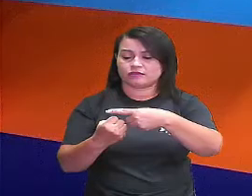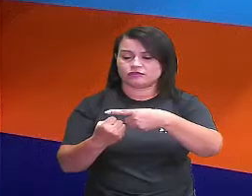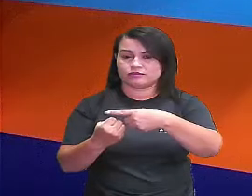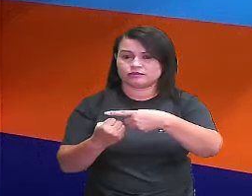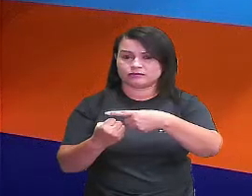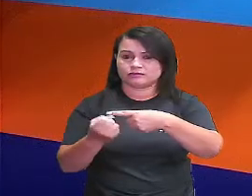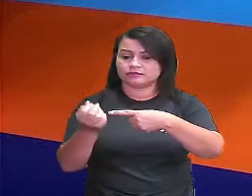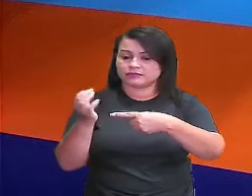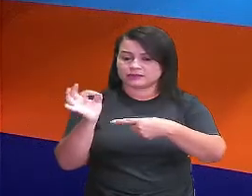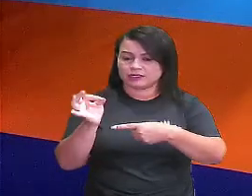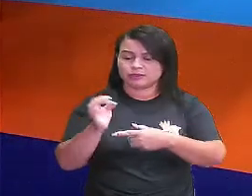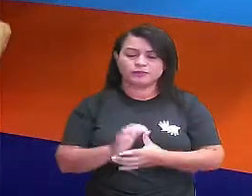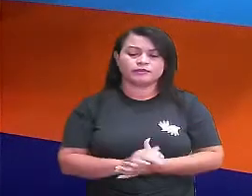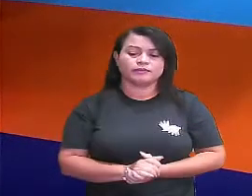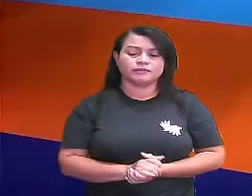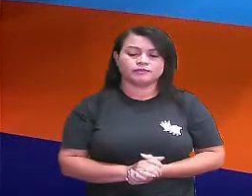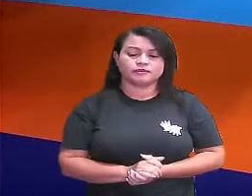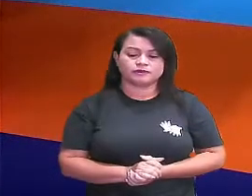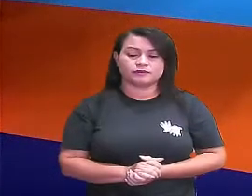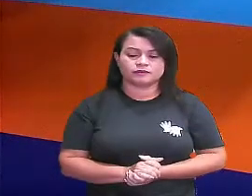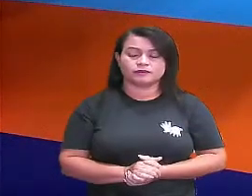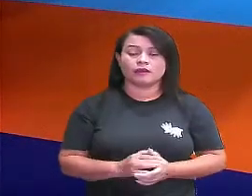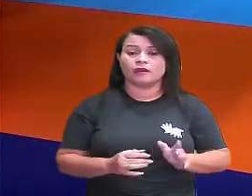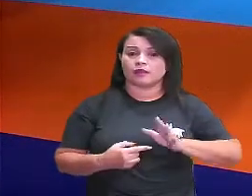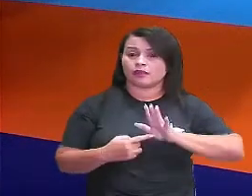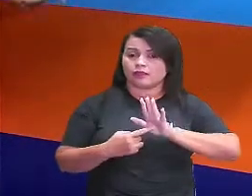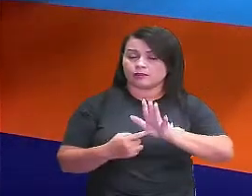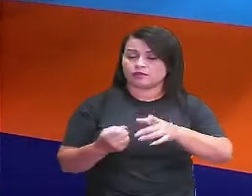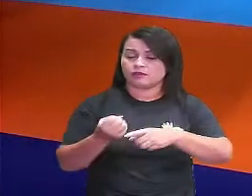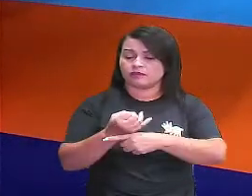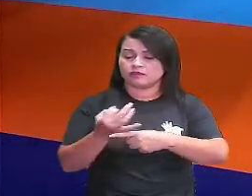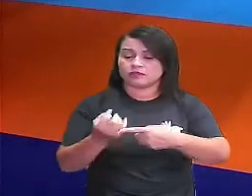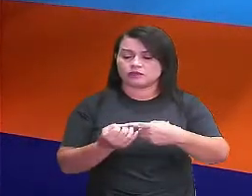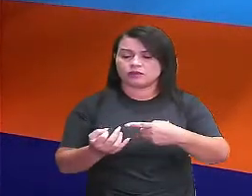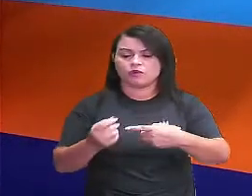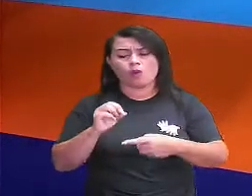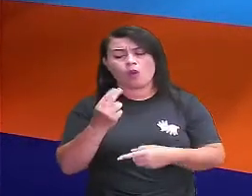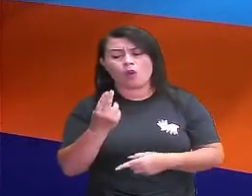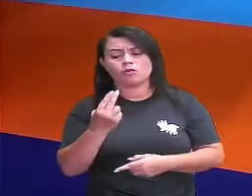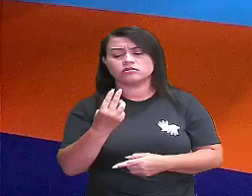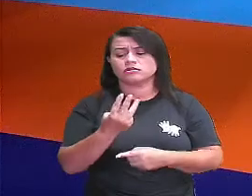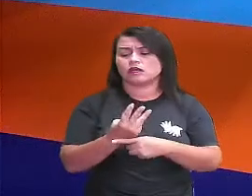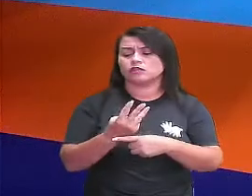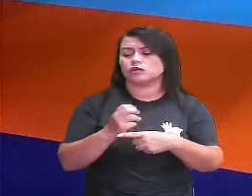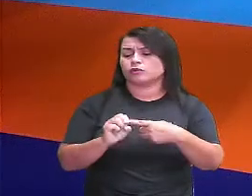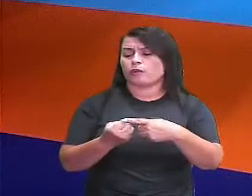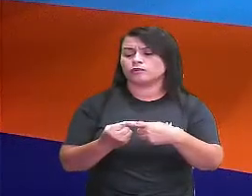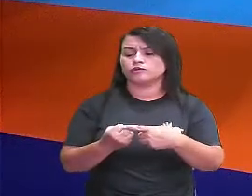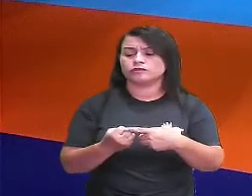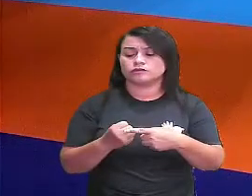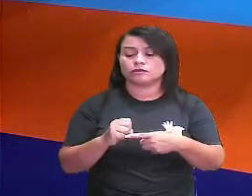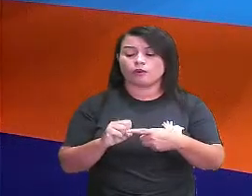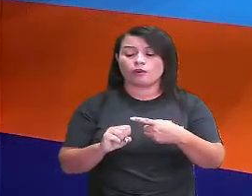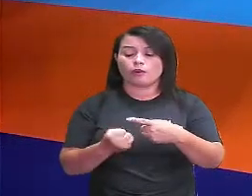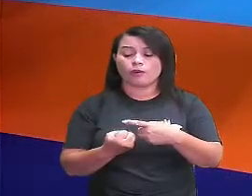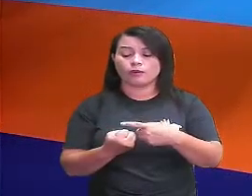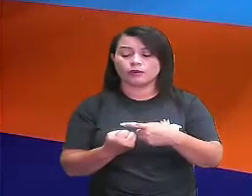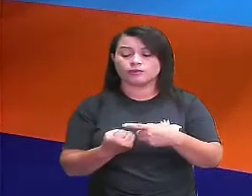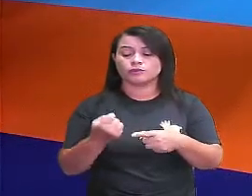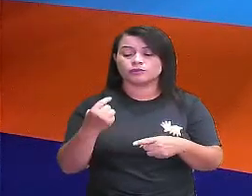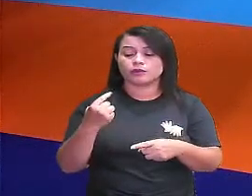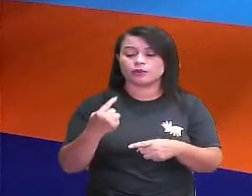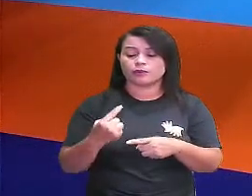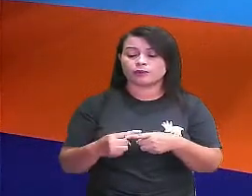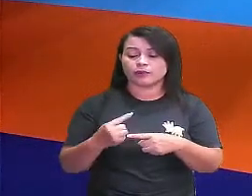3/8, tá certo, gente? Na representação dessa fração. Ou 3/8, né? 8, porque foi o